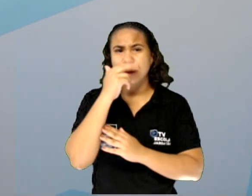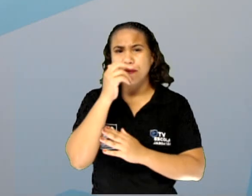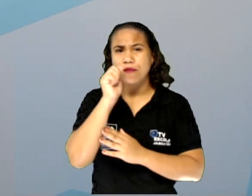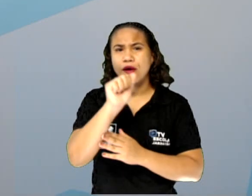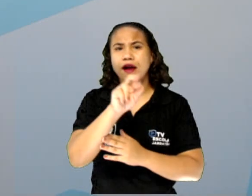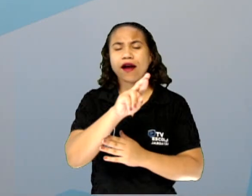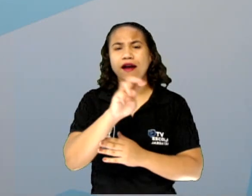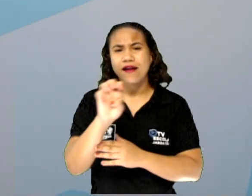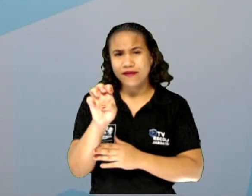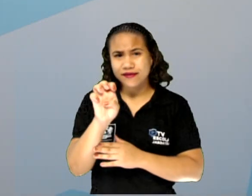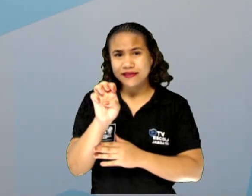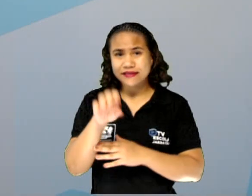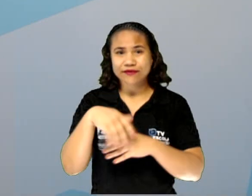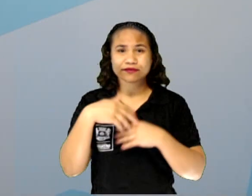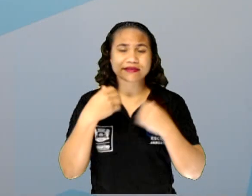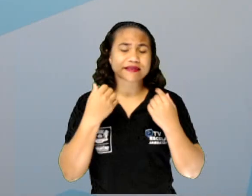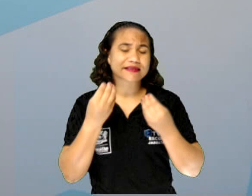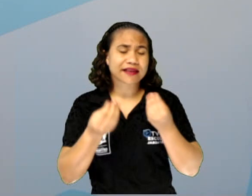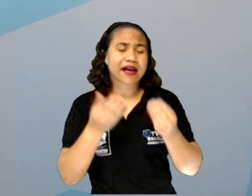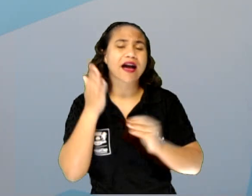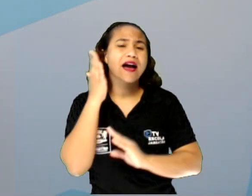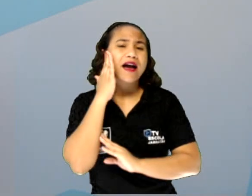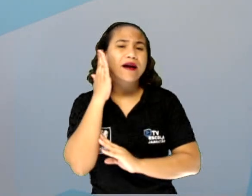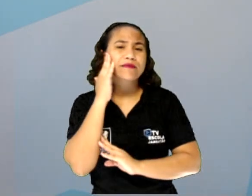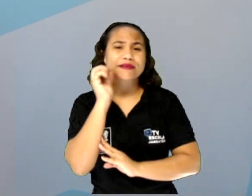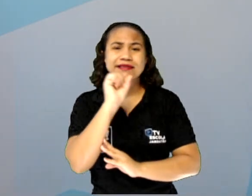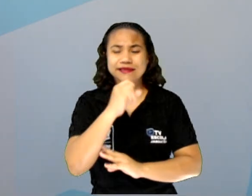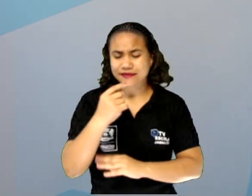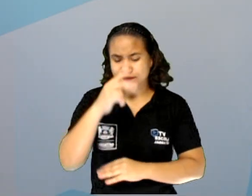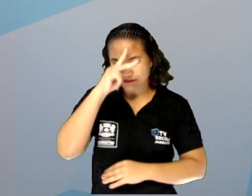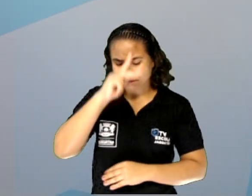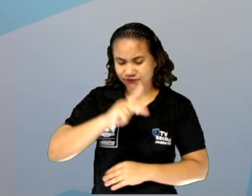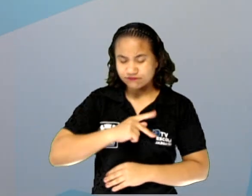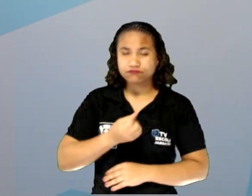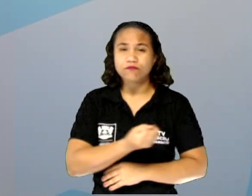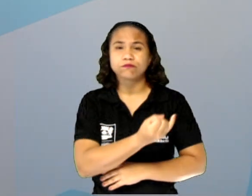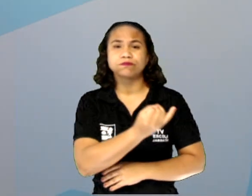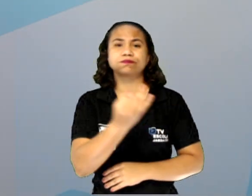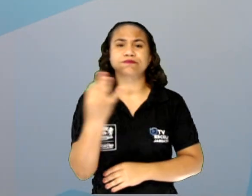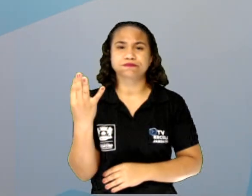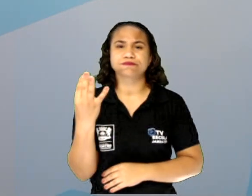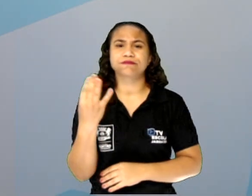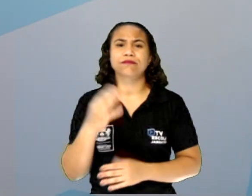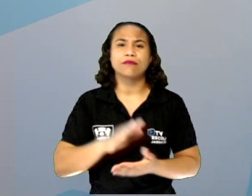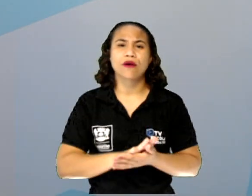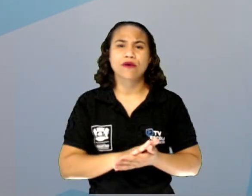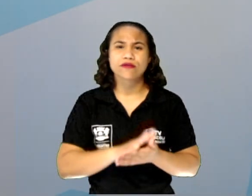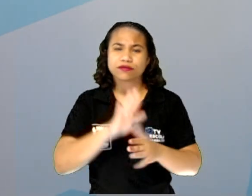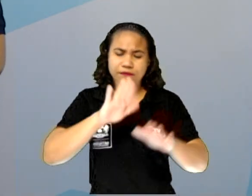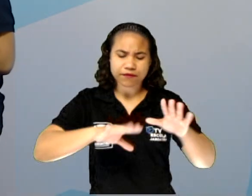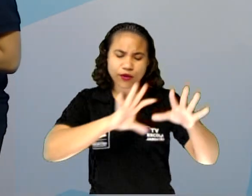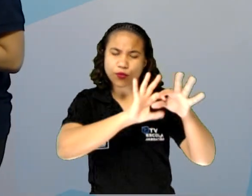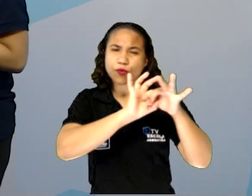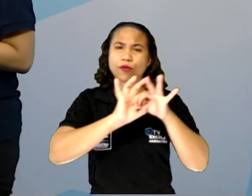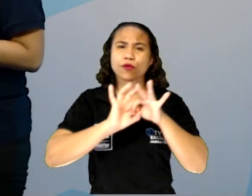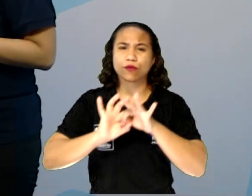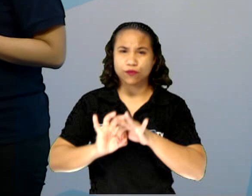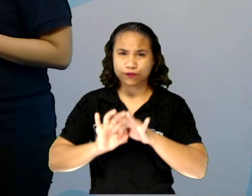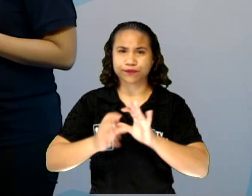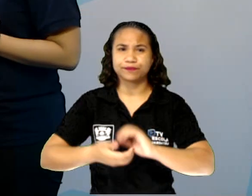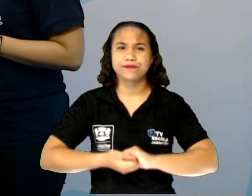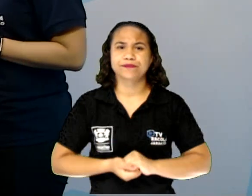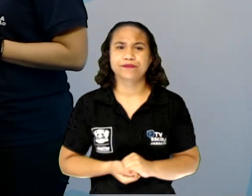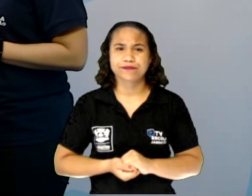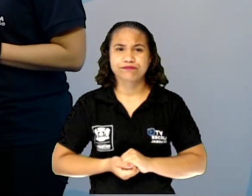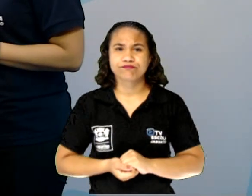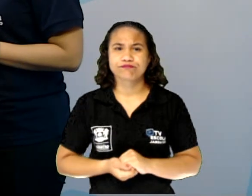E o que a gente vai assim, saber se está no singular ou se está no plural é de acordo com o contexto. E a gente